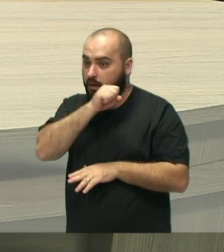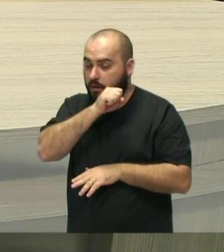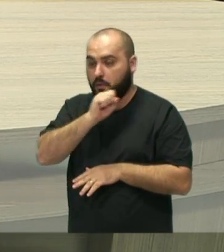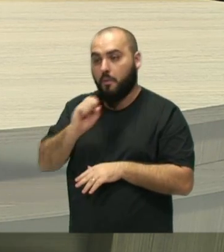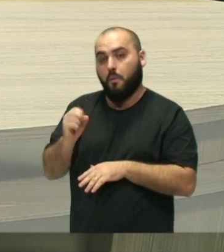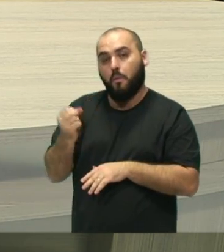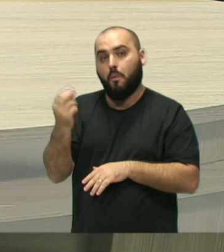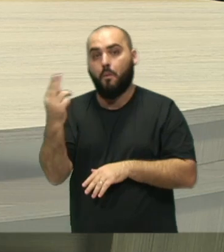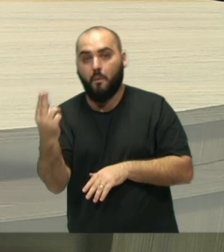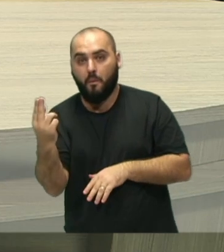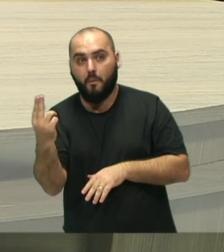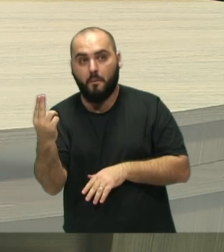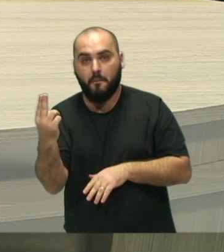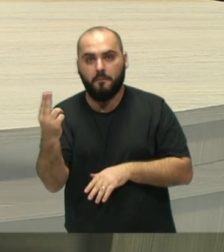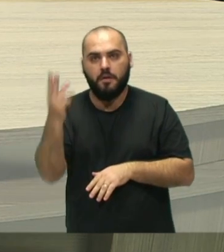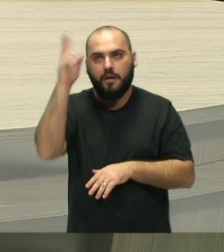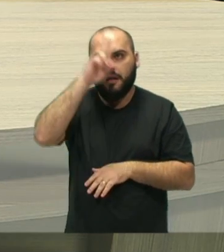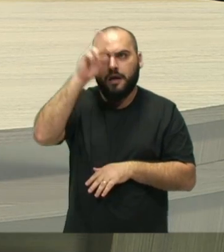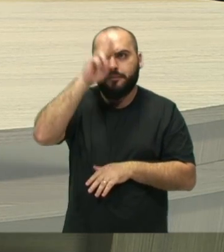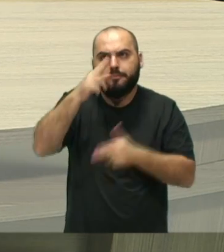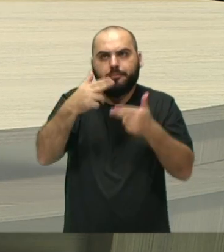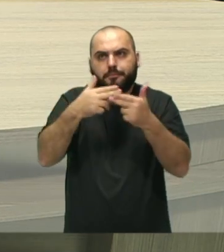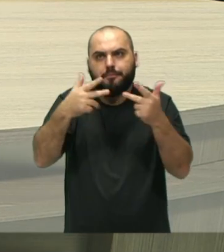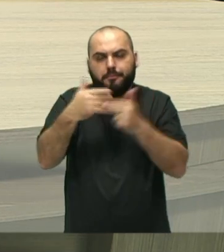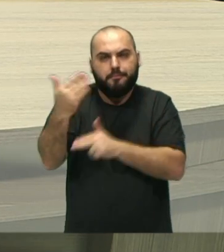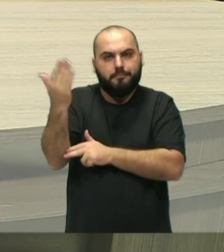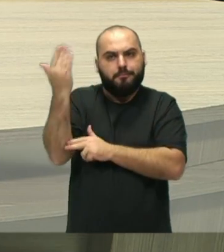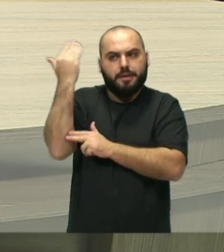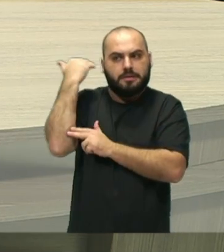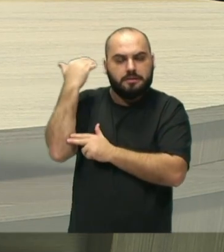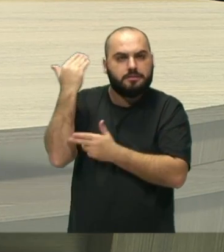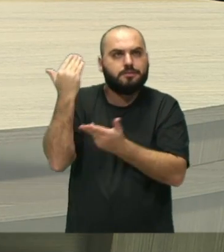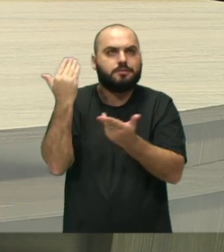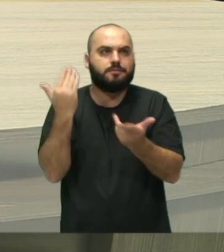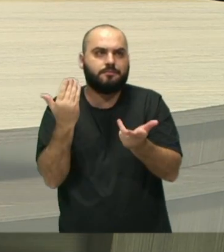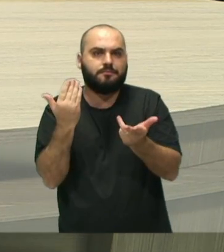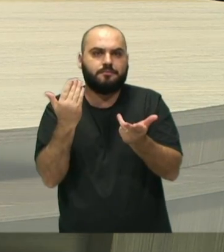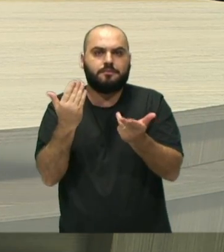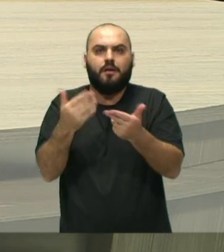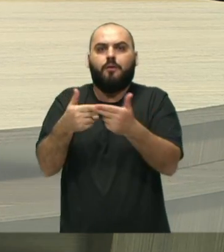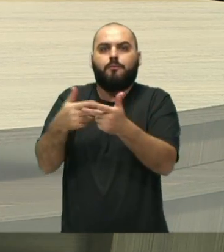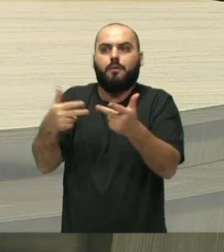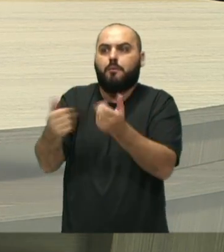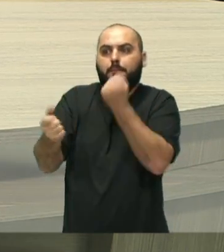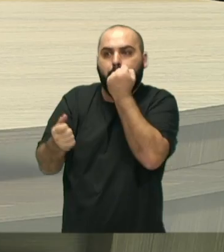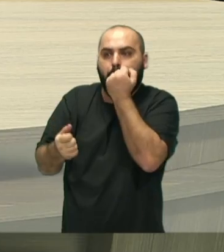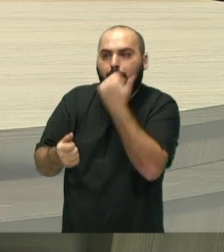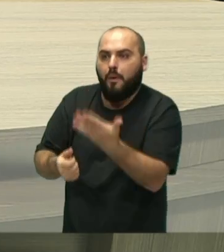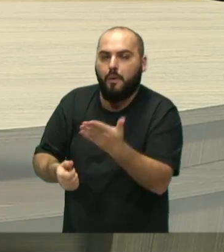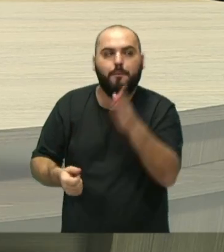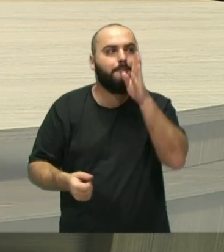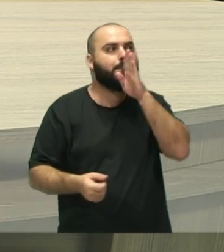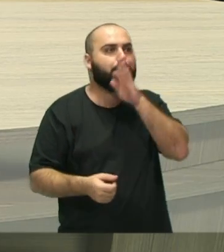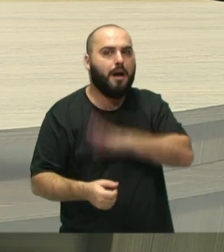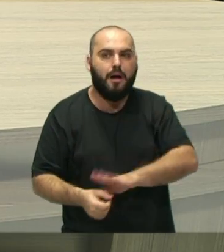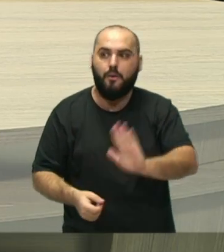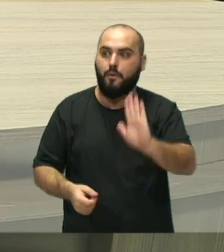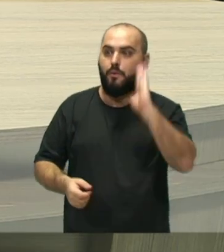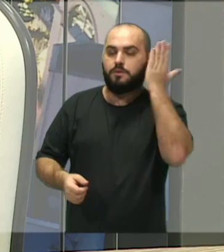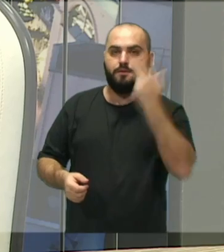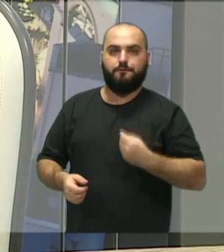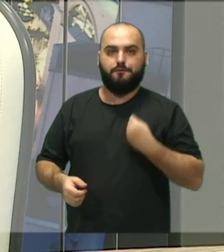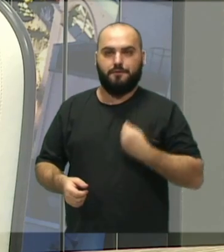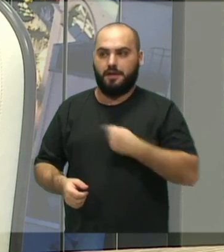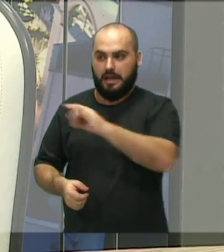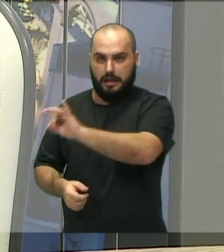ela te remete a uma lembrança, a algo que bom ou de mal que aconteceu na vida de cada